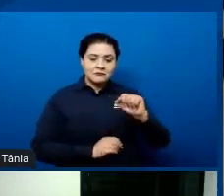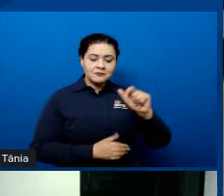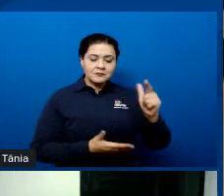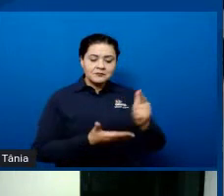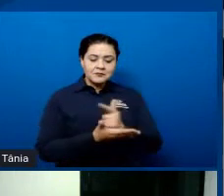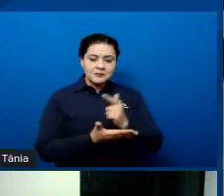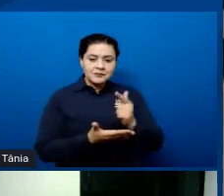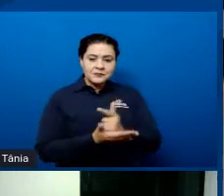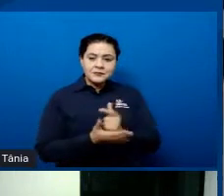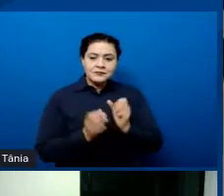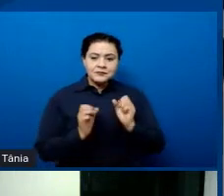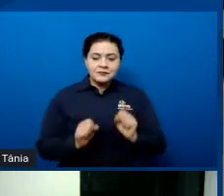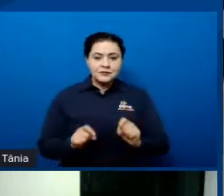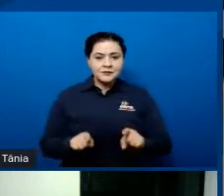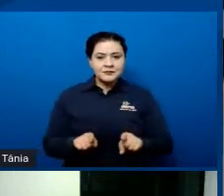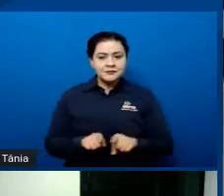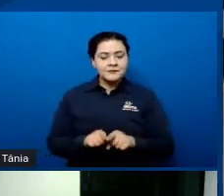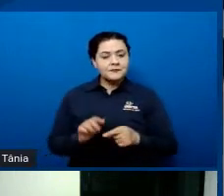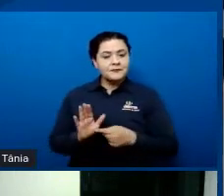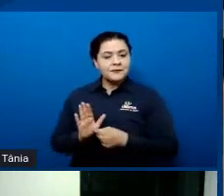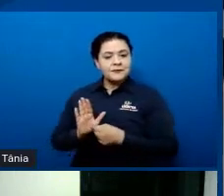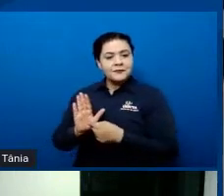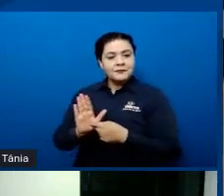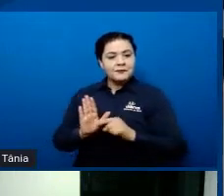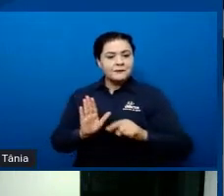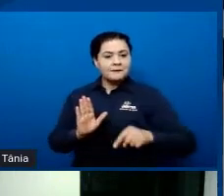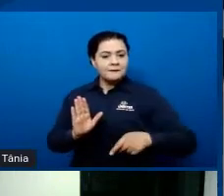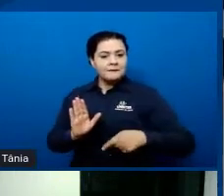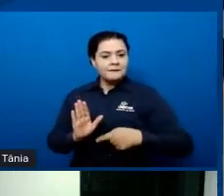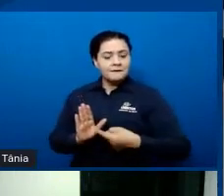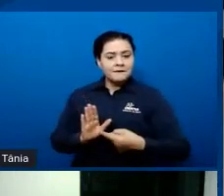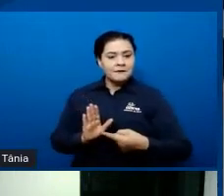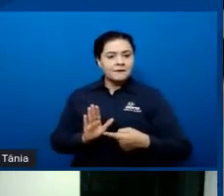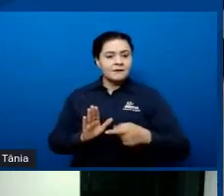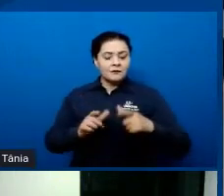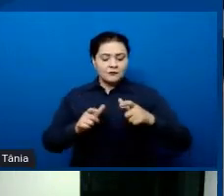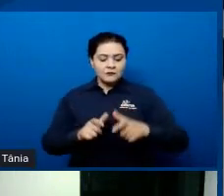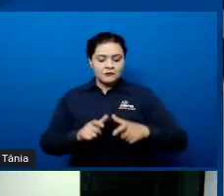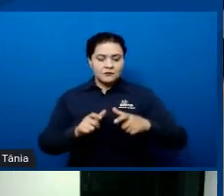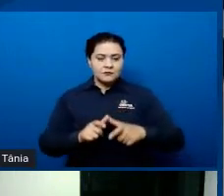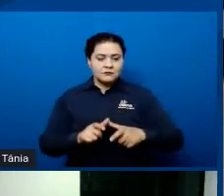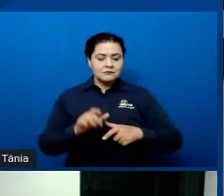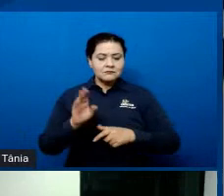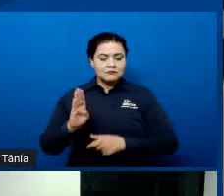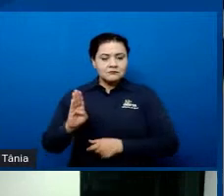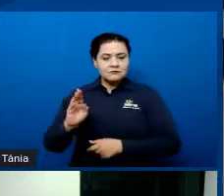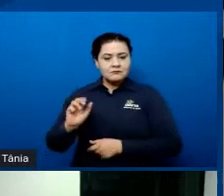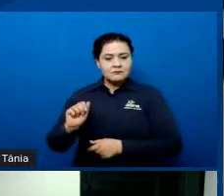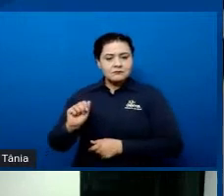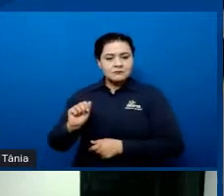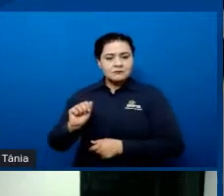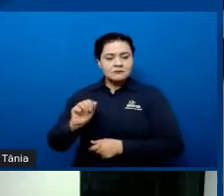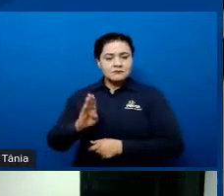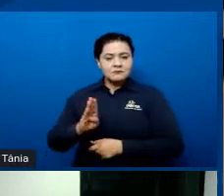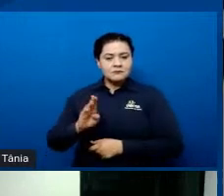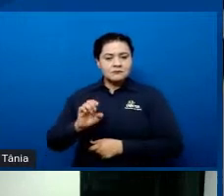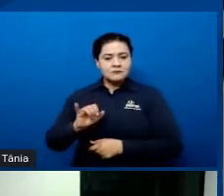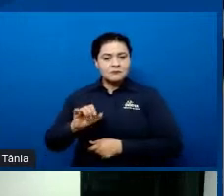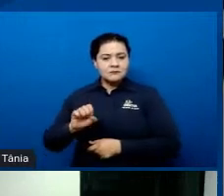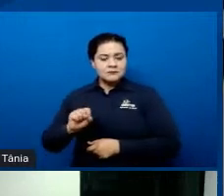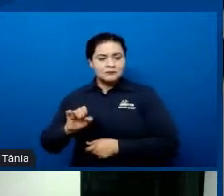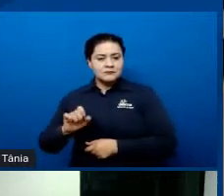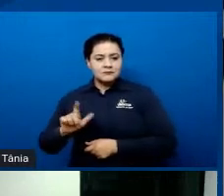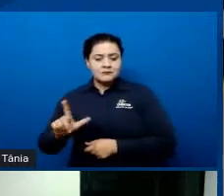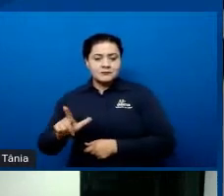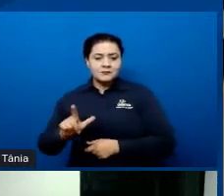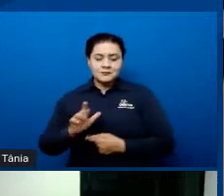ser eu vou mostrar para vocês depois um estádio de beisebol servindo como isso, né? Já vou dar um spoiler aqui.